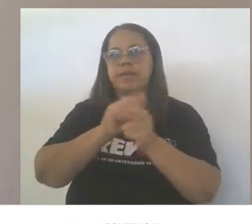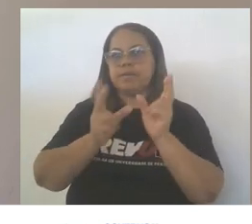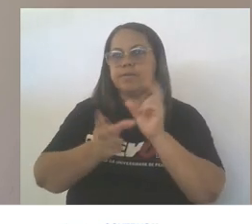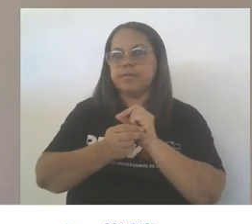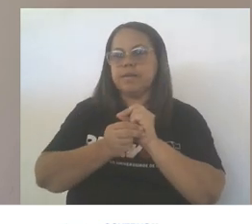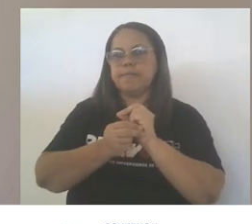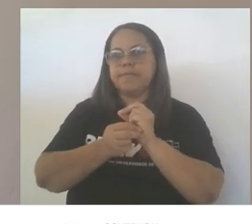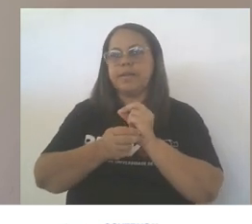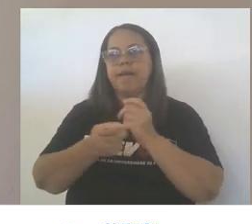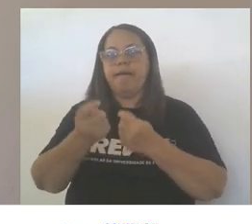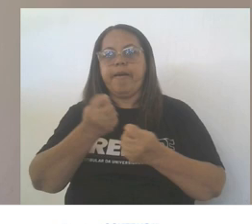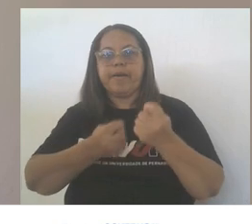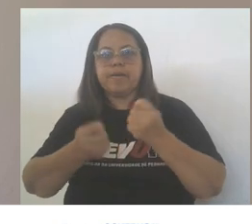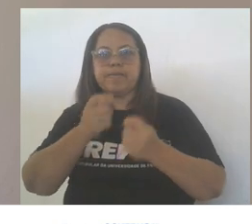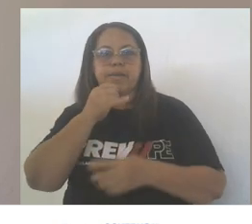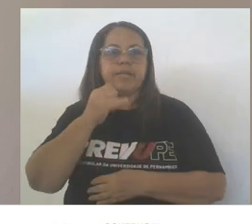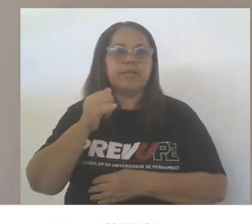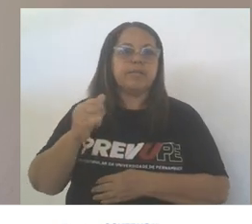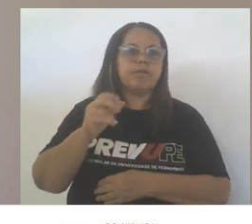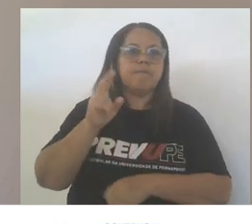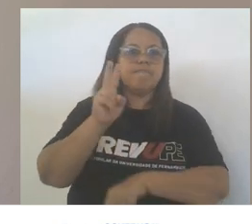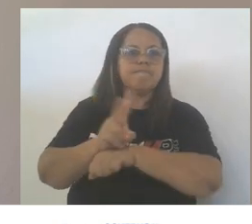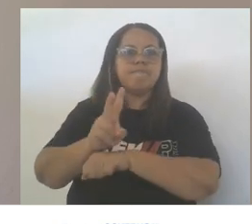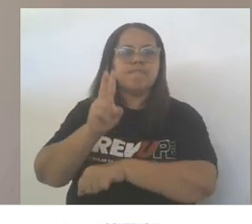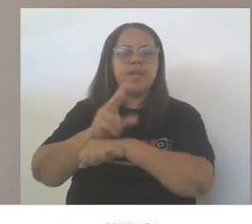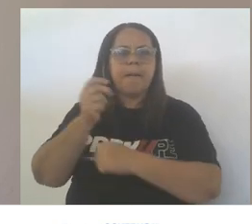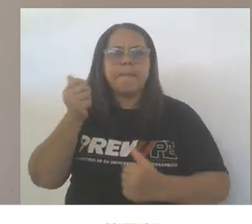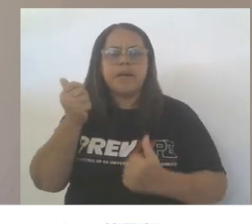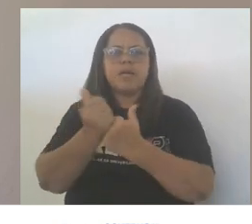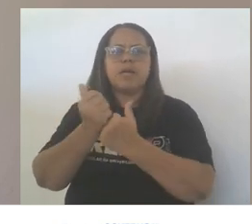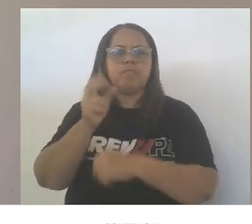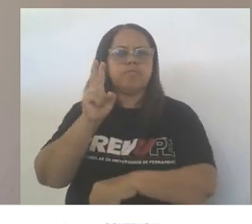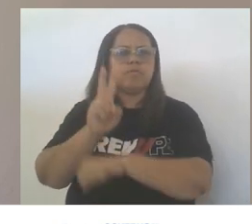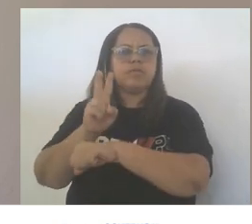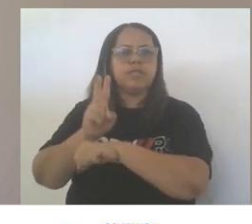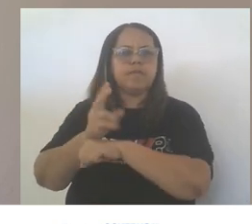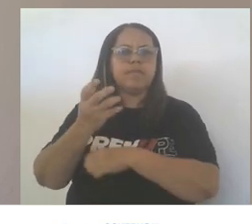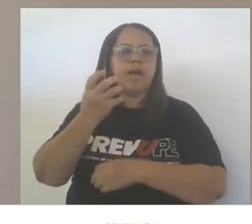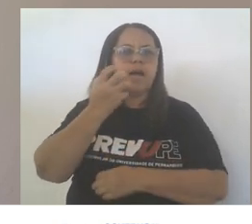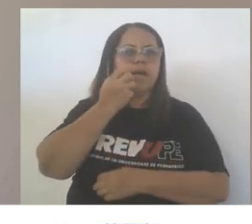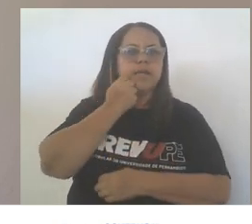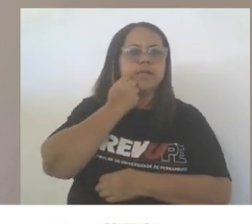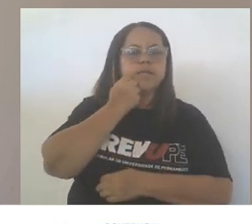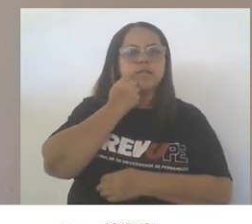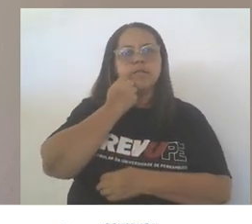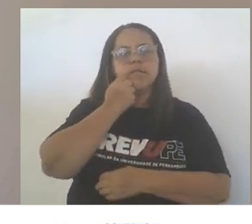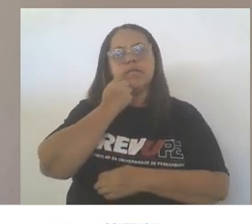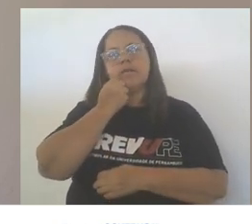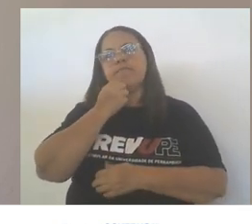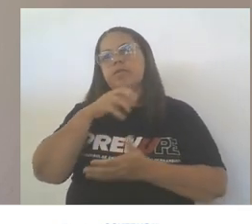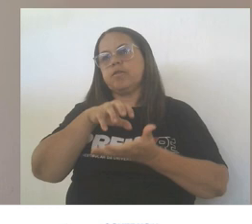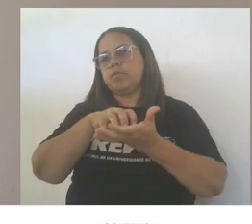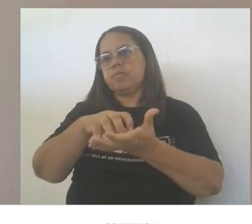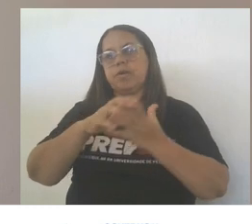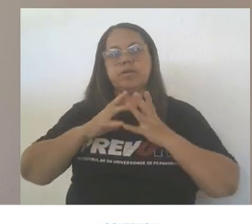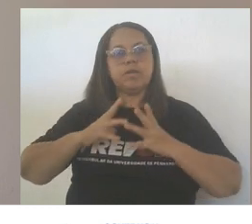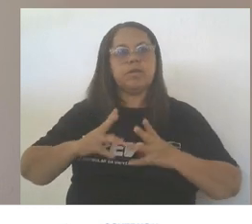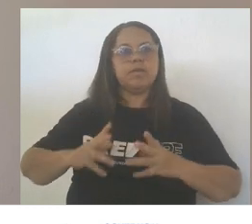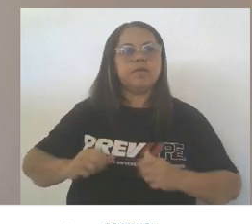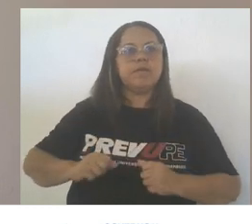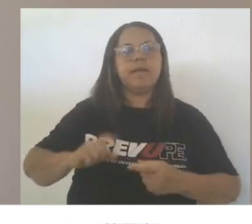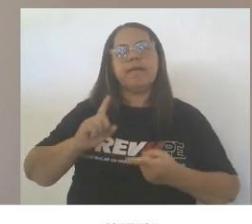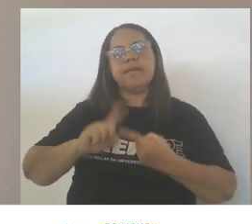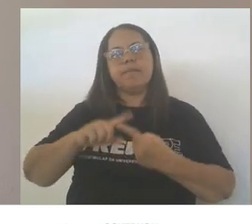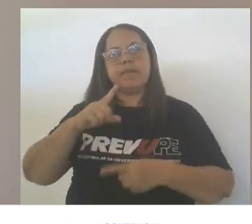energia, apoiar iniciativas de conservação, adotar transportes mais limpos e promover políticas de